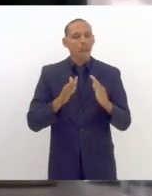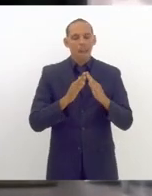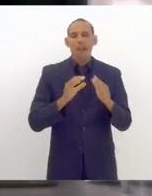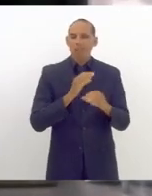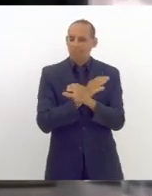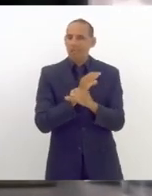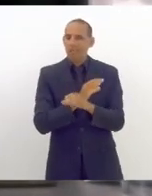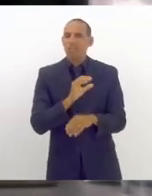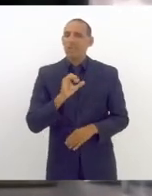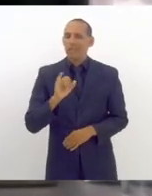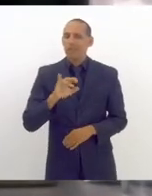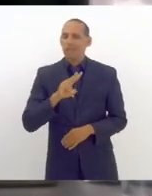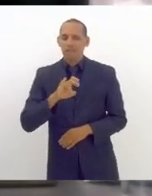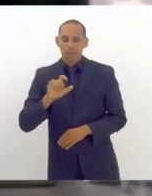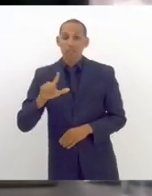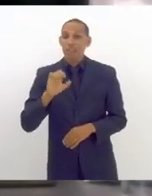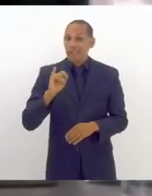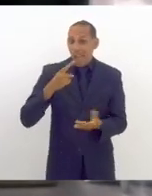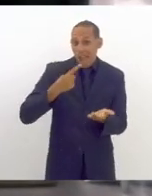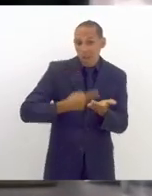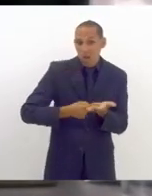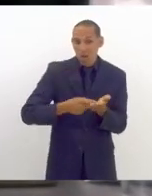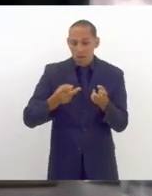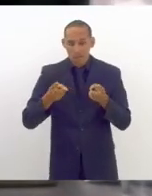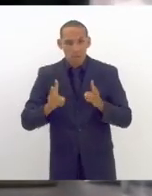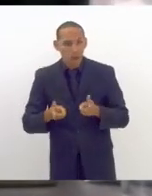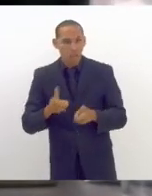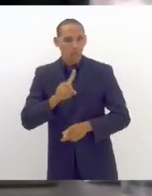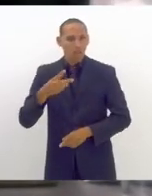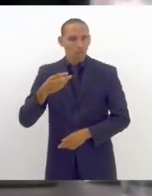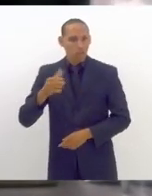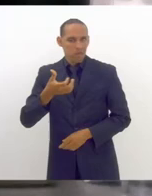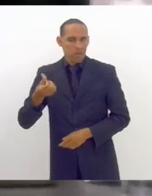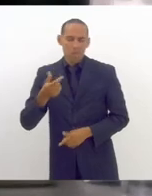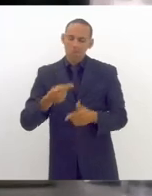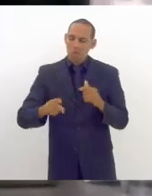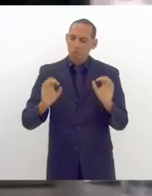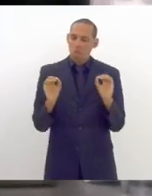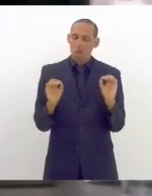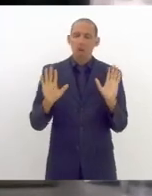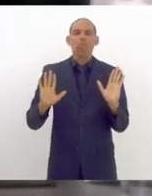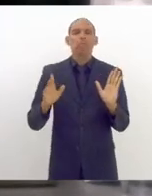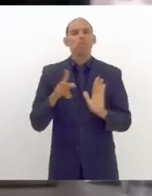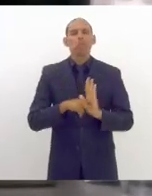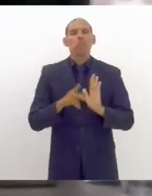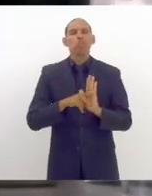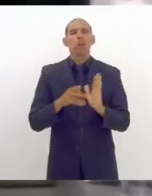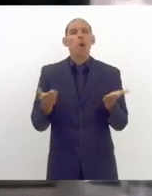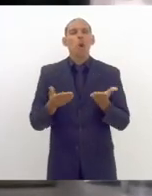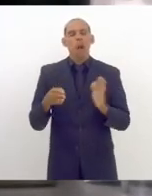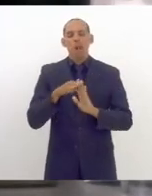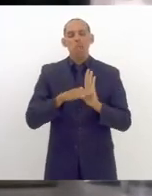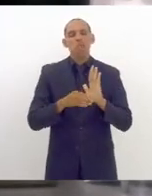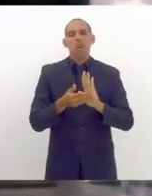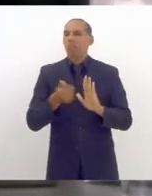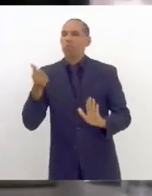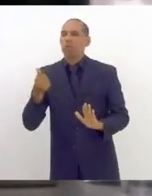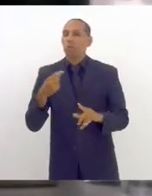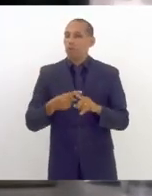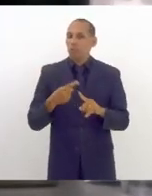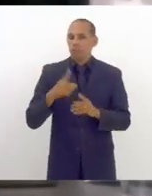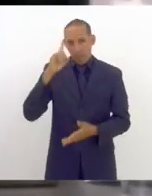se for para não manter o acordo para 26 tem problema nenhum esse projeto sai de pauta hoje porque tem decisão